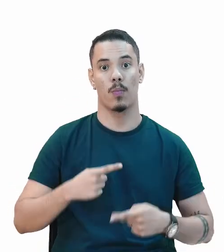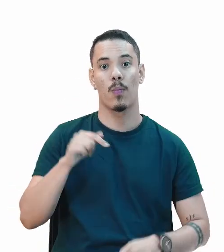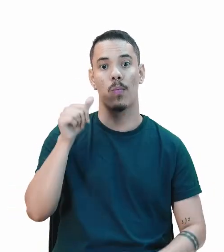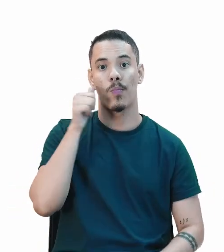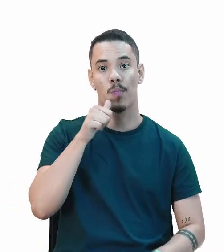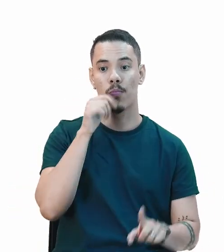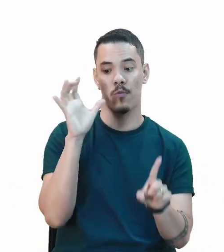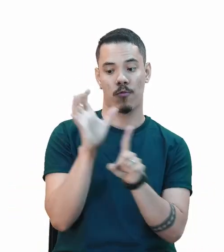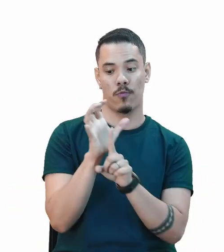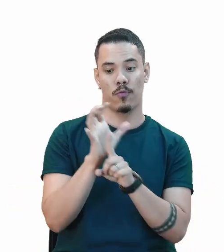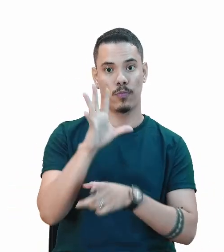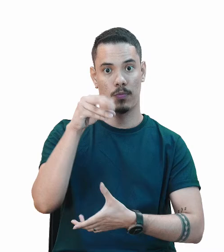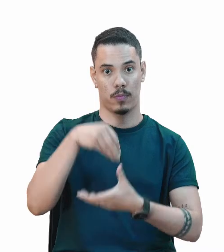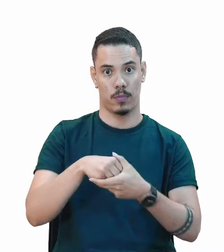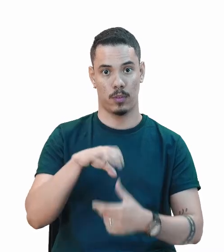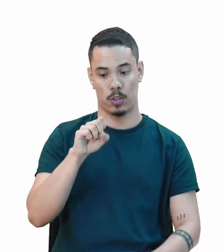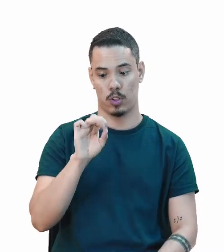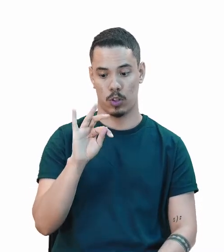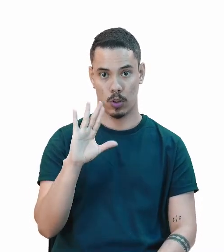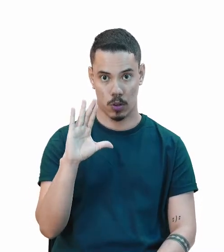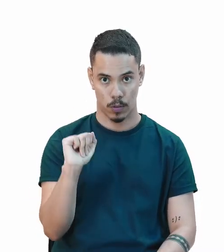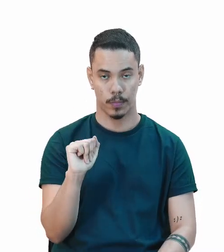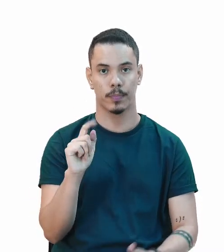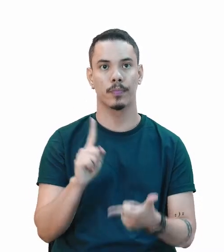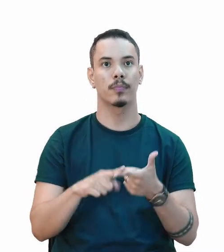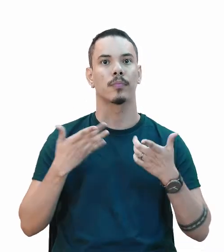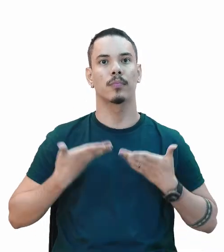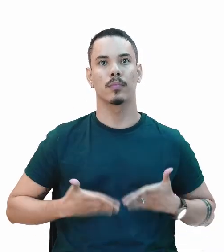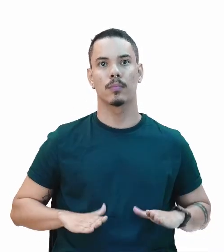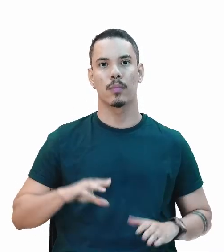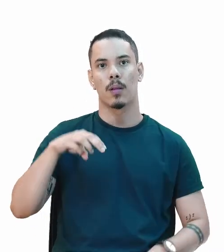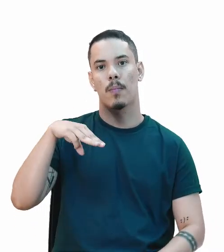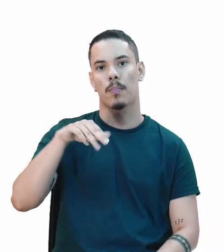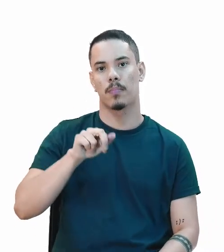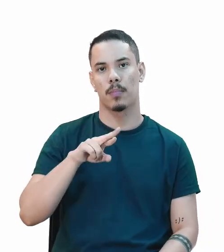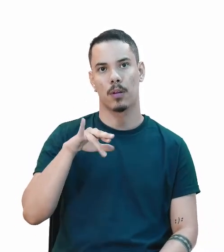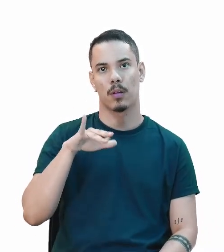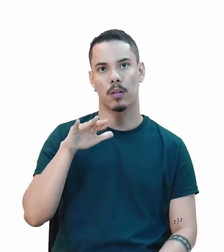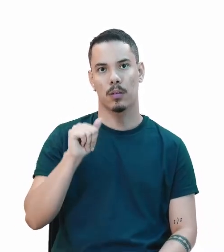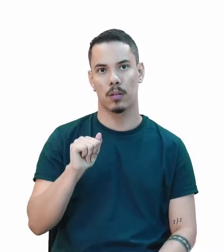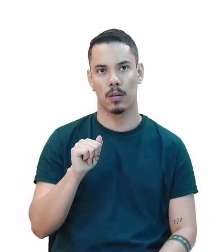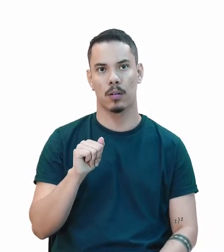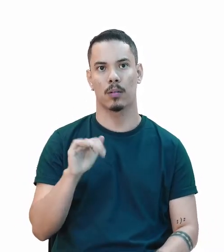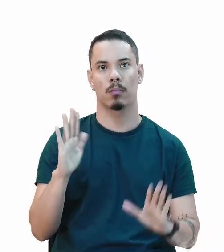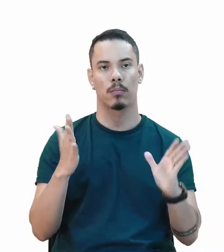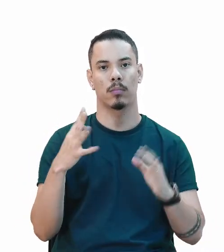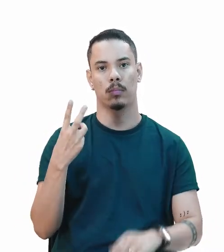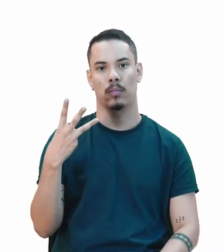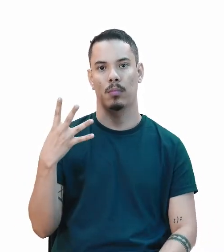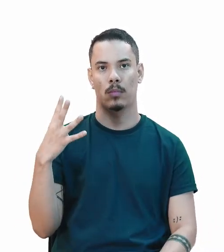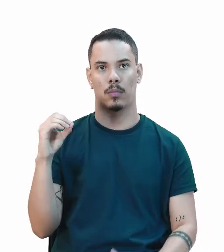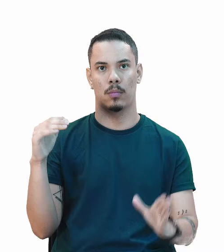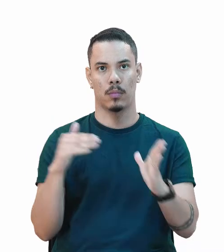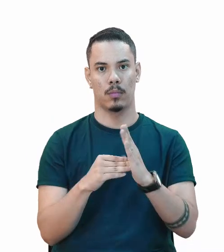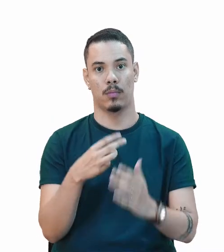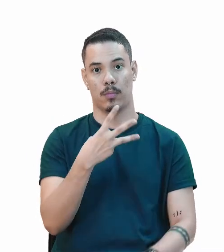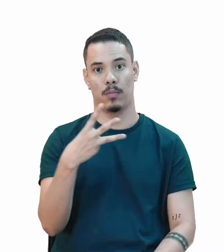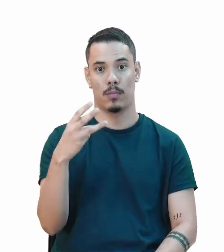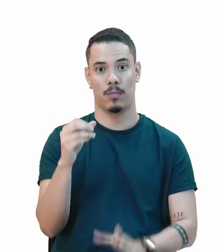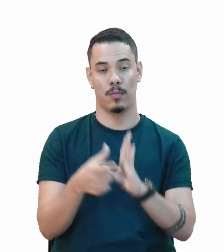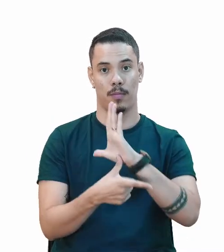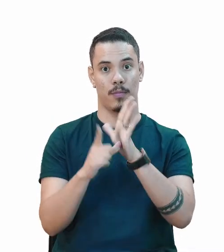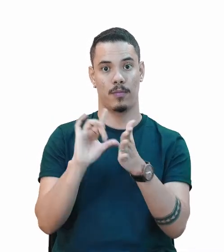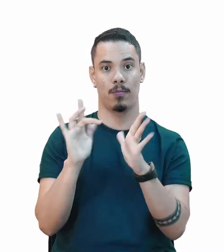Hipárquia nasceu em Maroneia, na Trácia, provavelmente entre 340 a 330